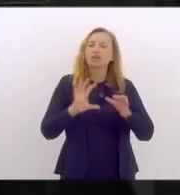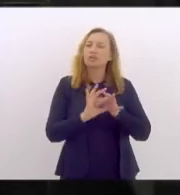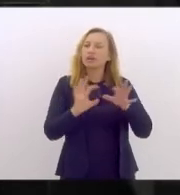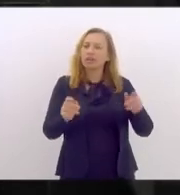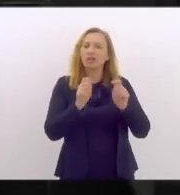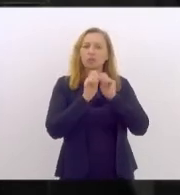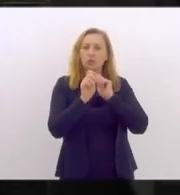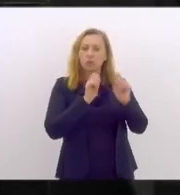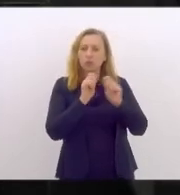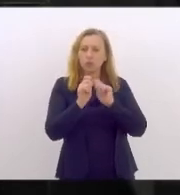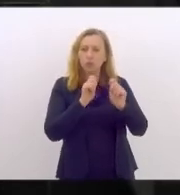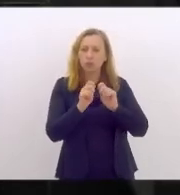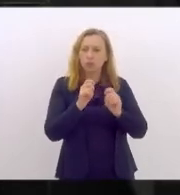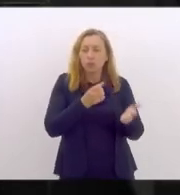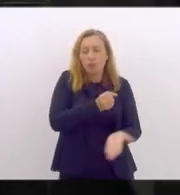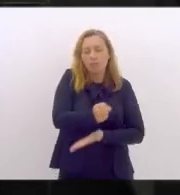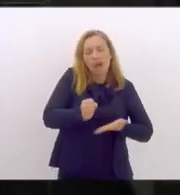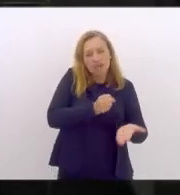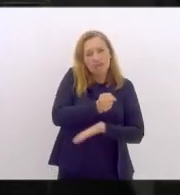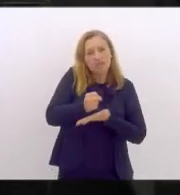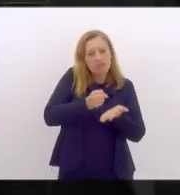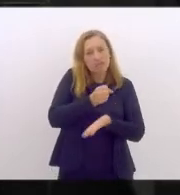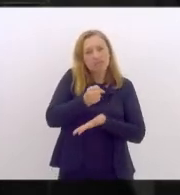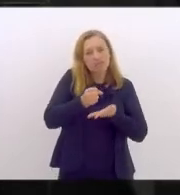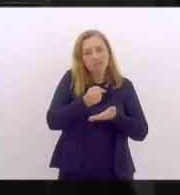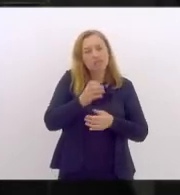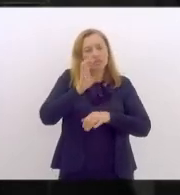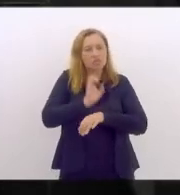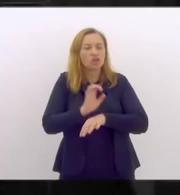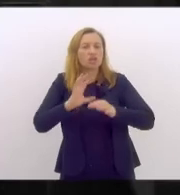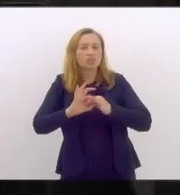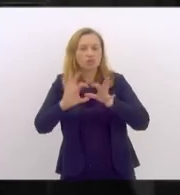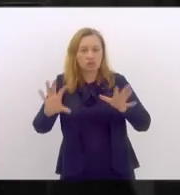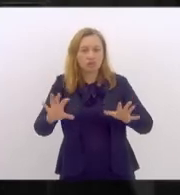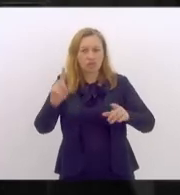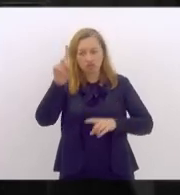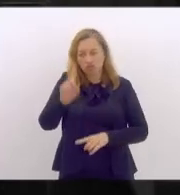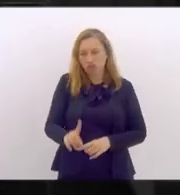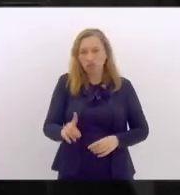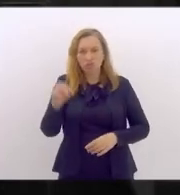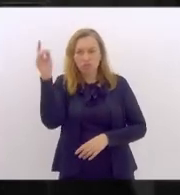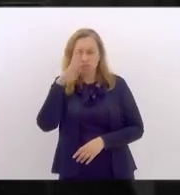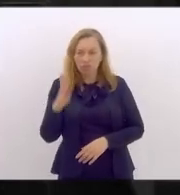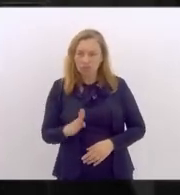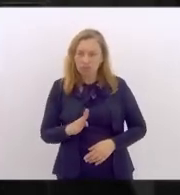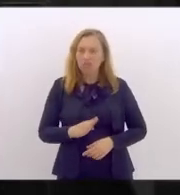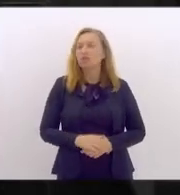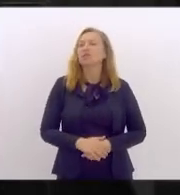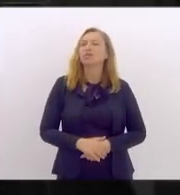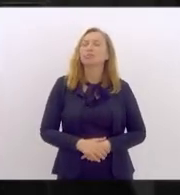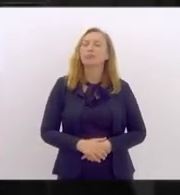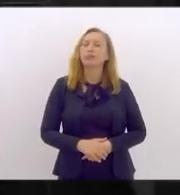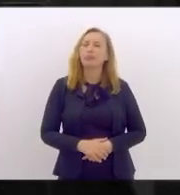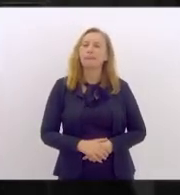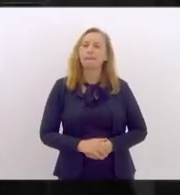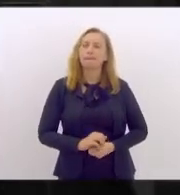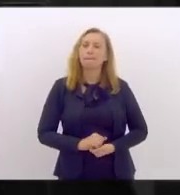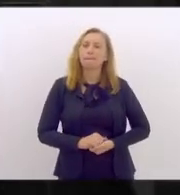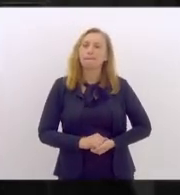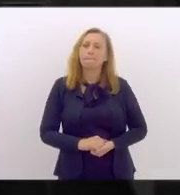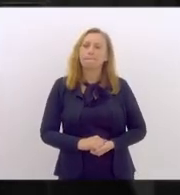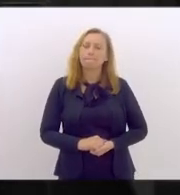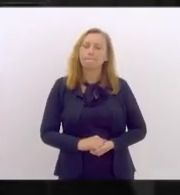pilares do combalido Estado democrático direito do Brasil grande parte dos pilares estão